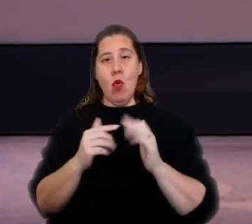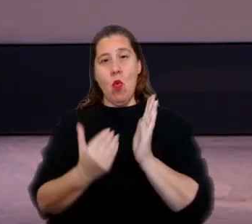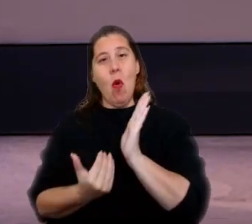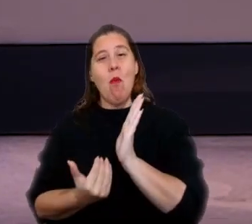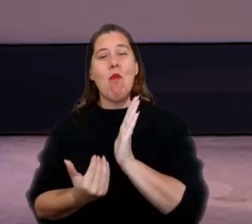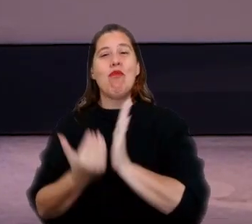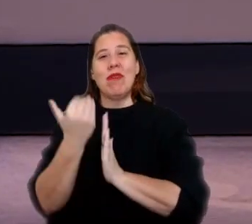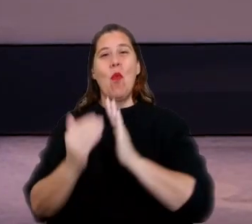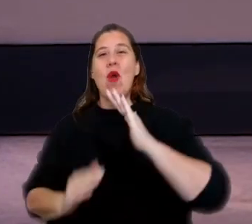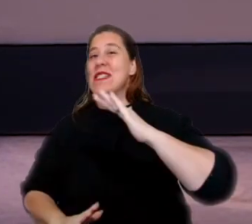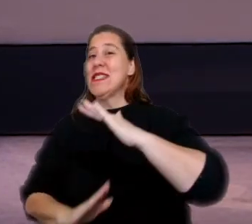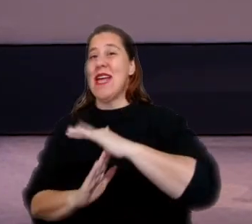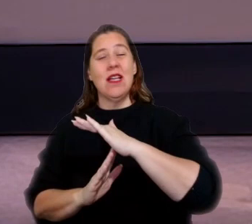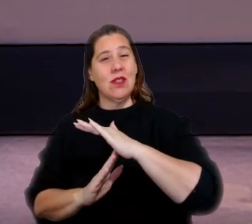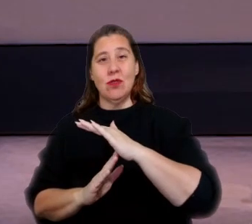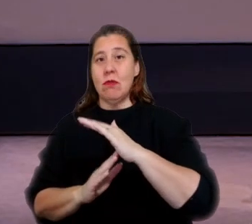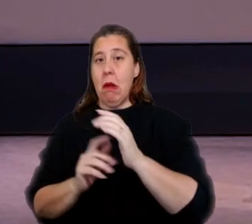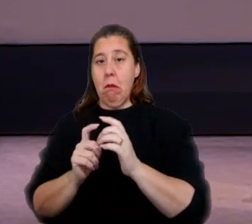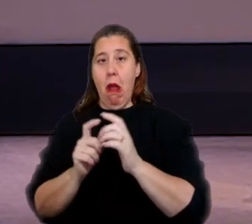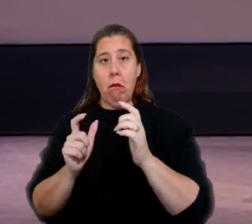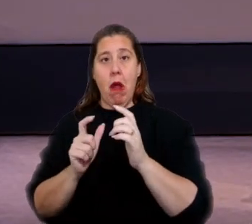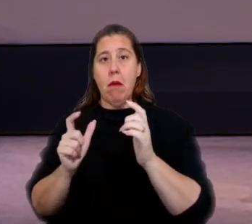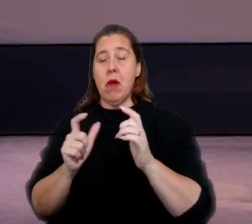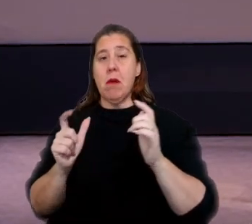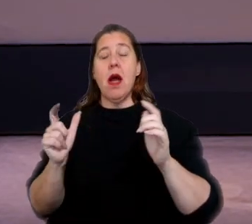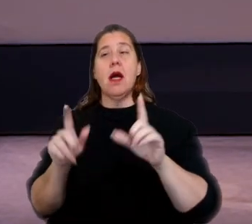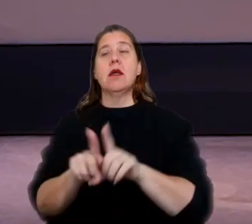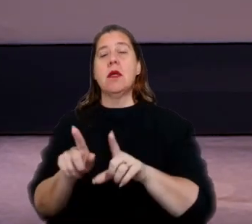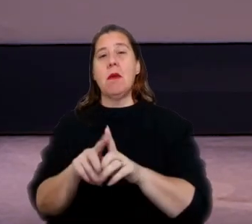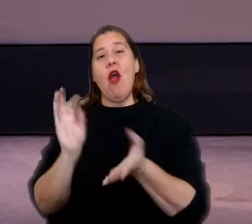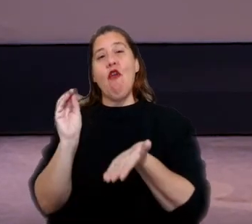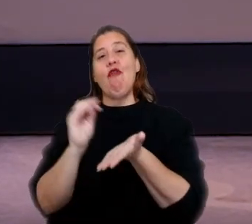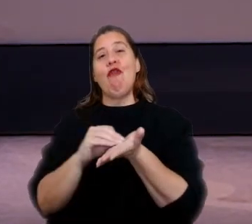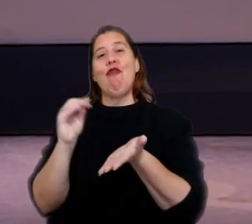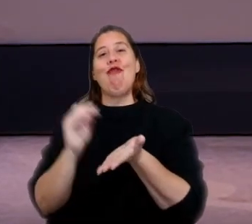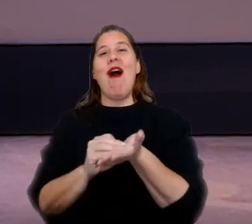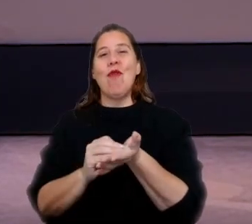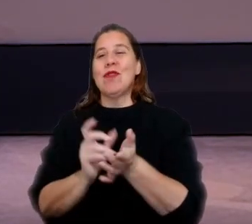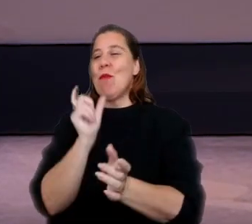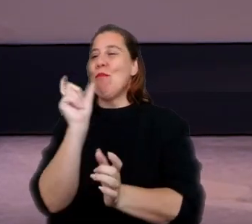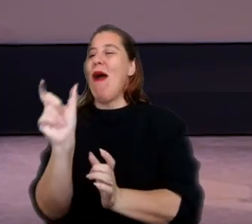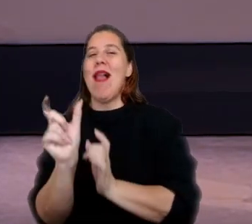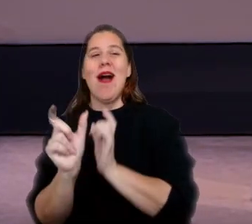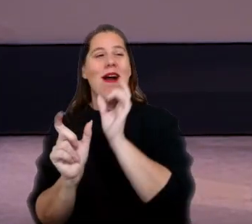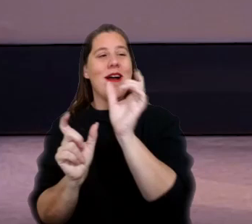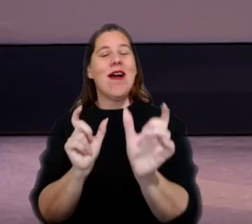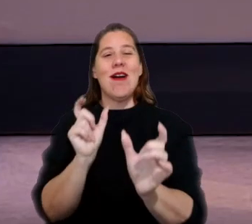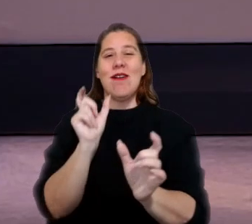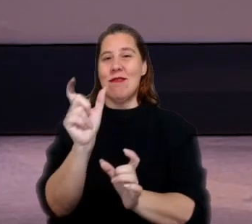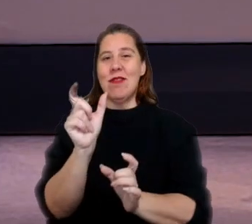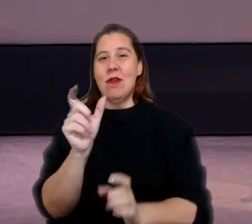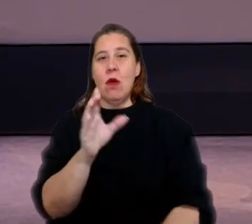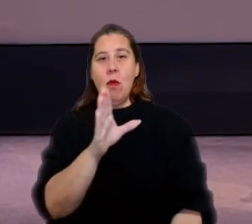como foi a nomeação da amiga, né? Que foi um excesso ali, e também pela falta de palavras, pelo